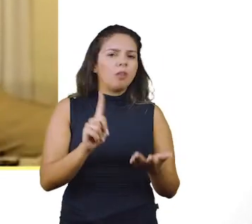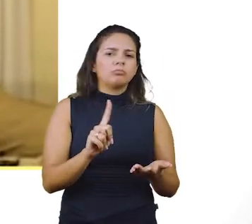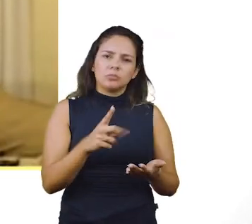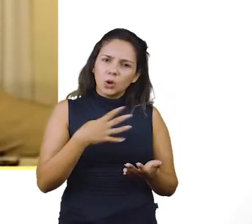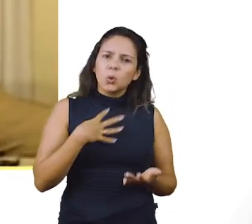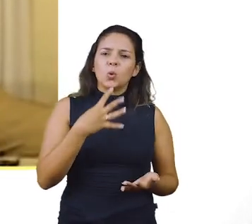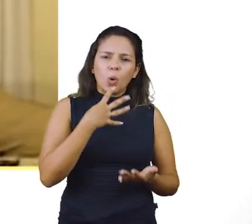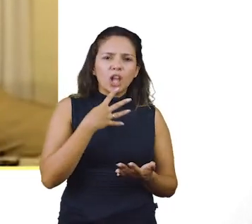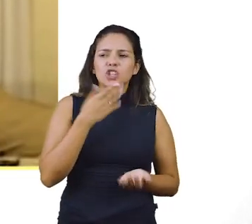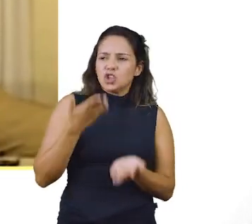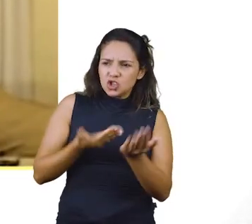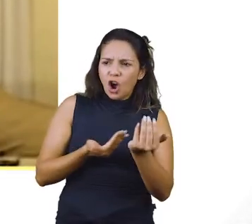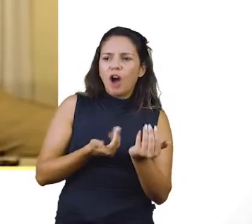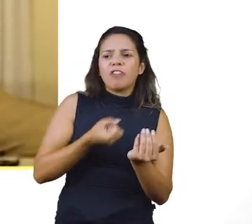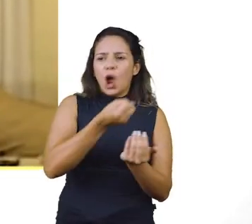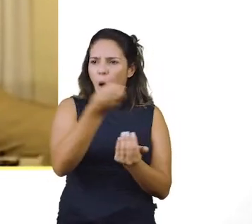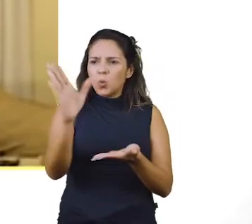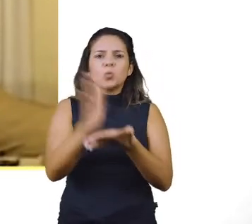leem